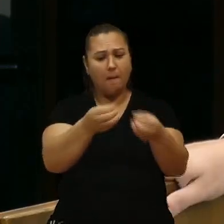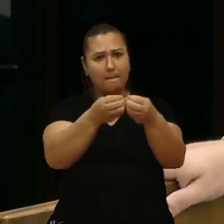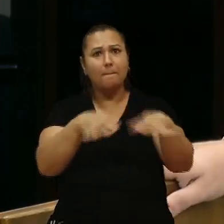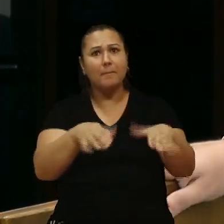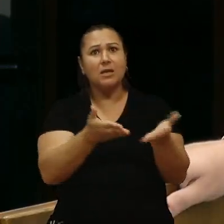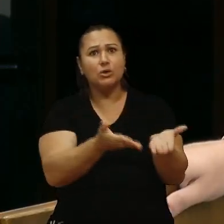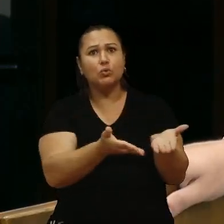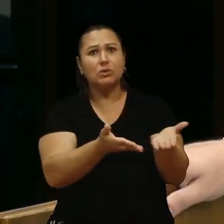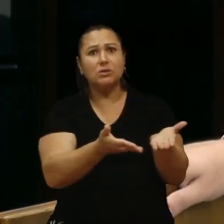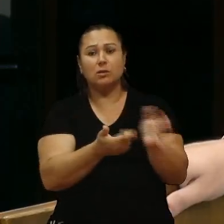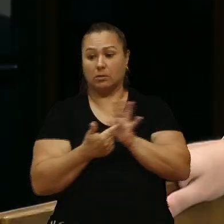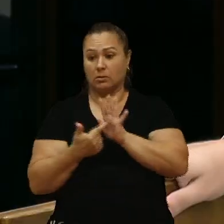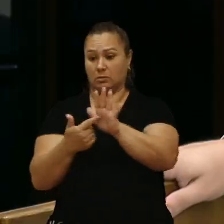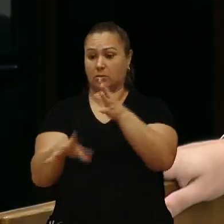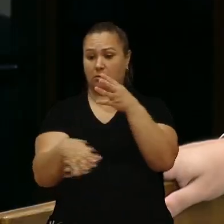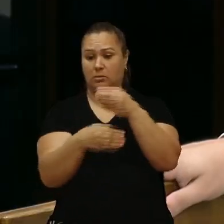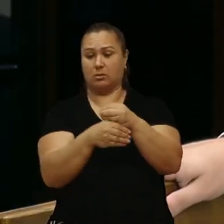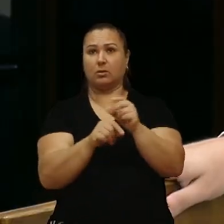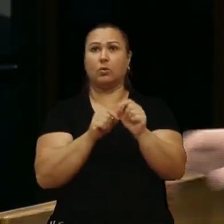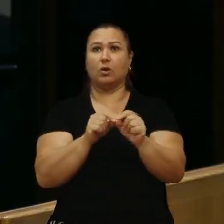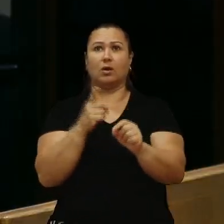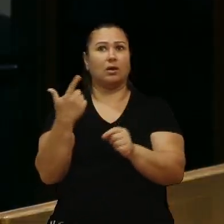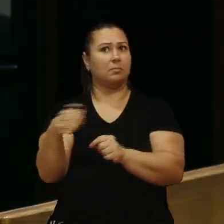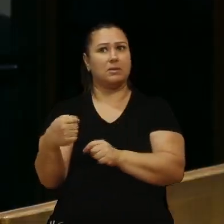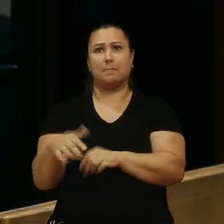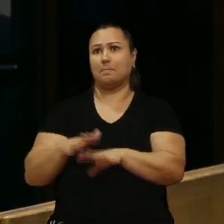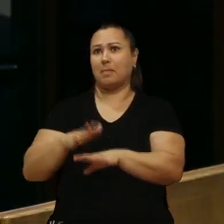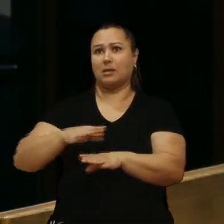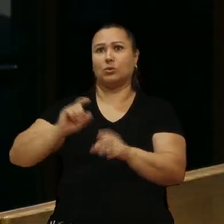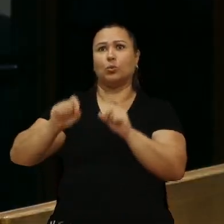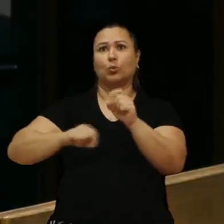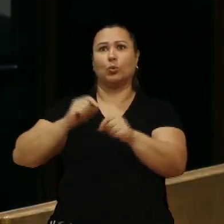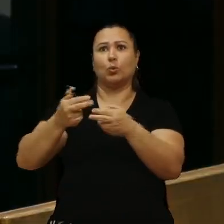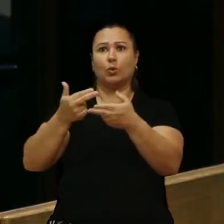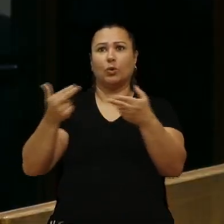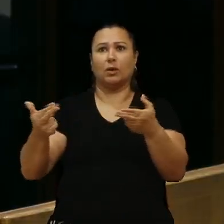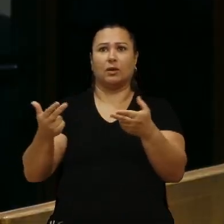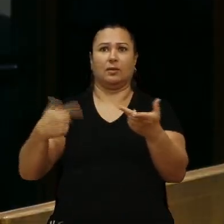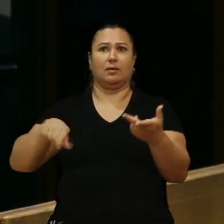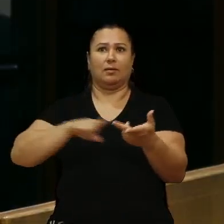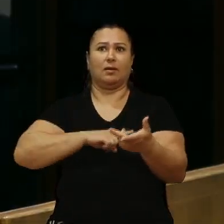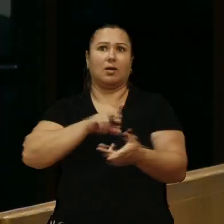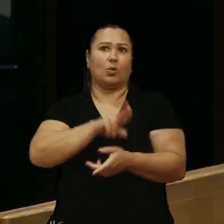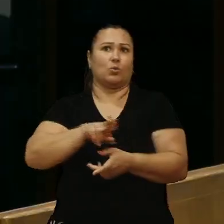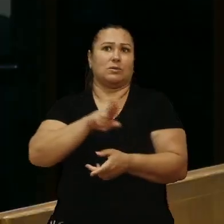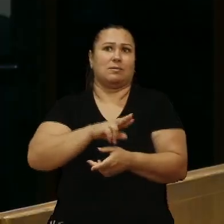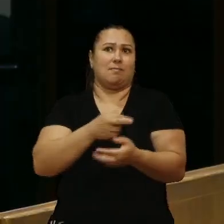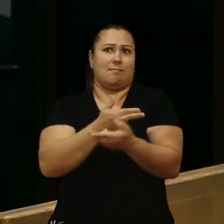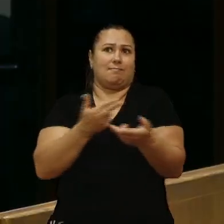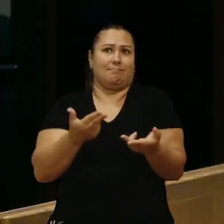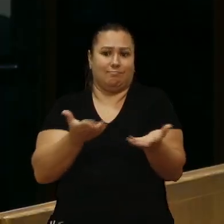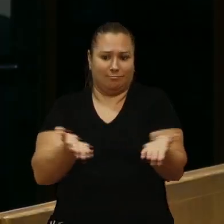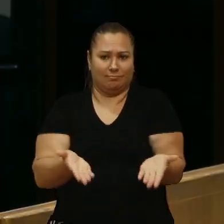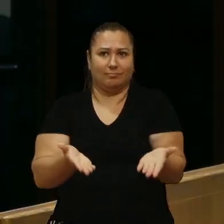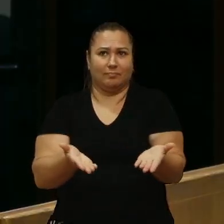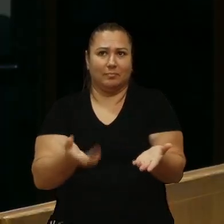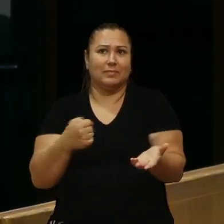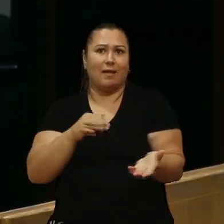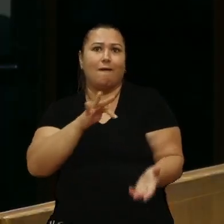E apresentamos uma emenda para determinar que não havia mais a necessidade de sumidor exclusivamente de fossa séptica. Nós apresentamos